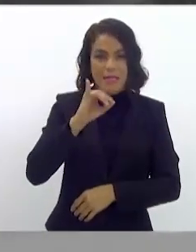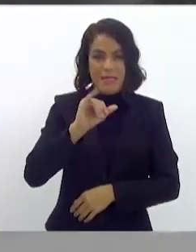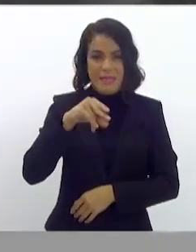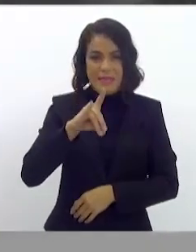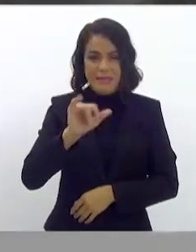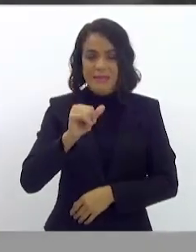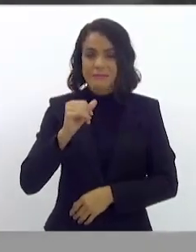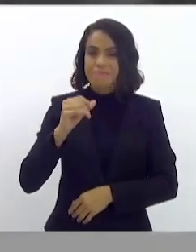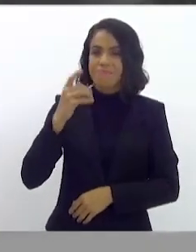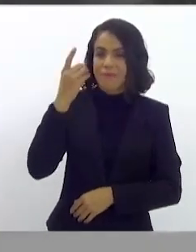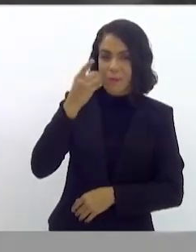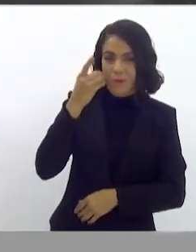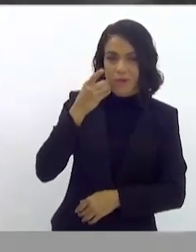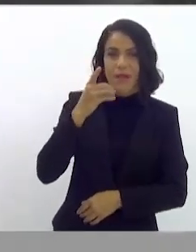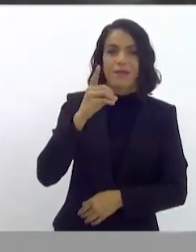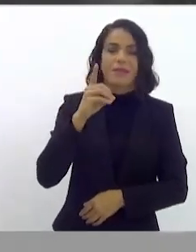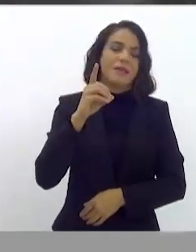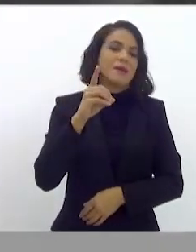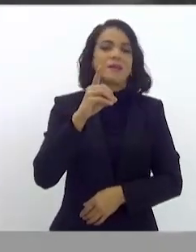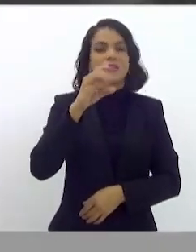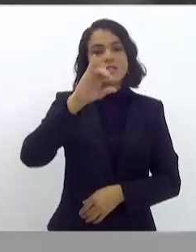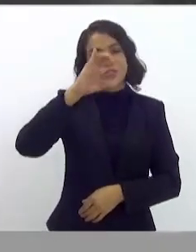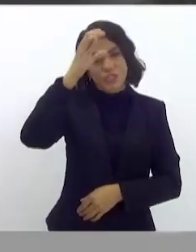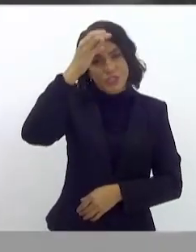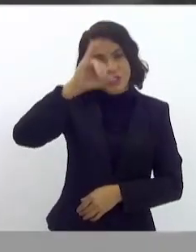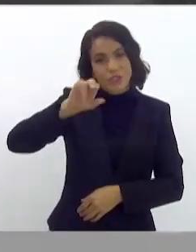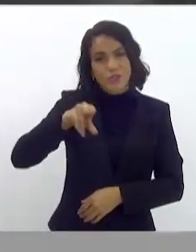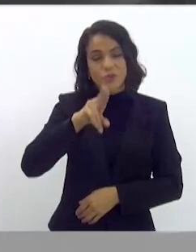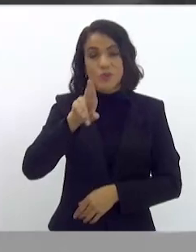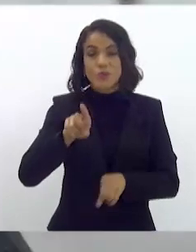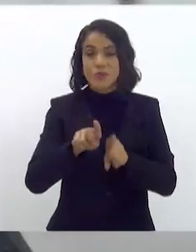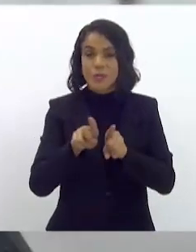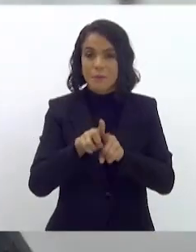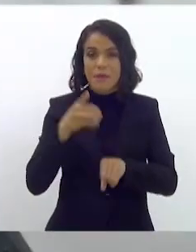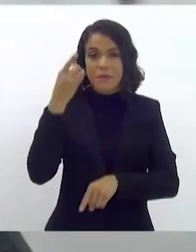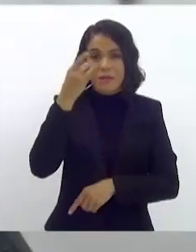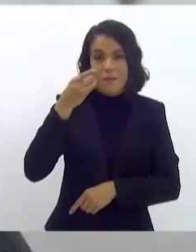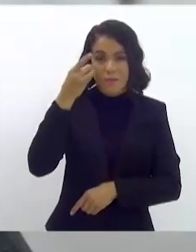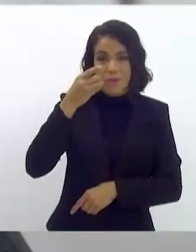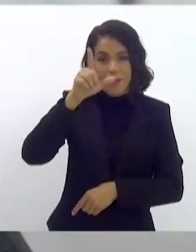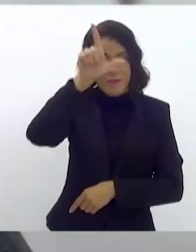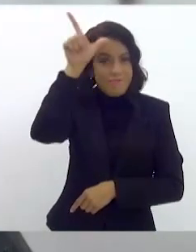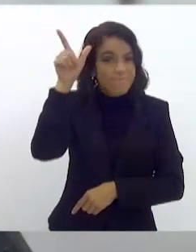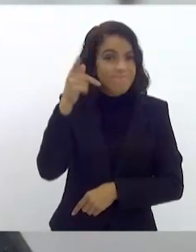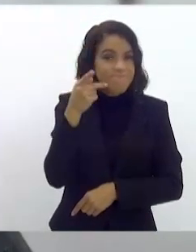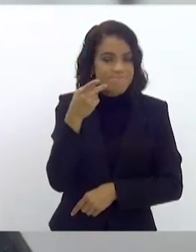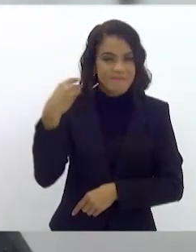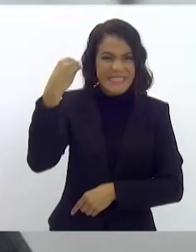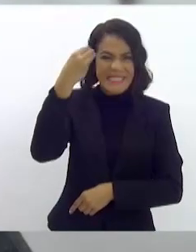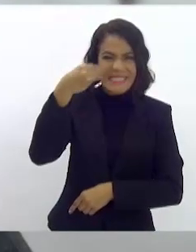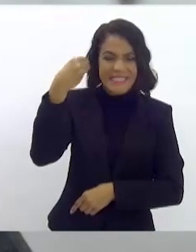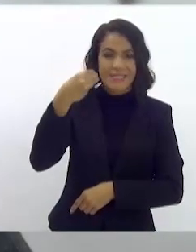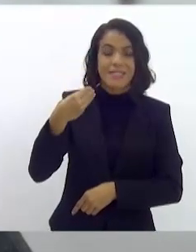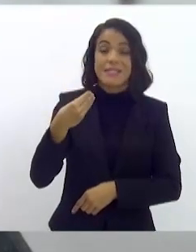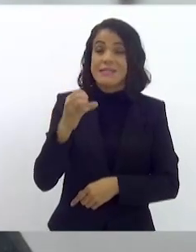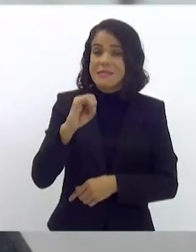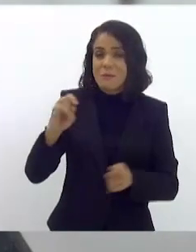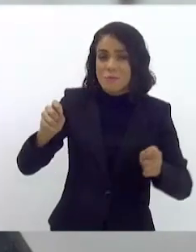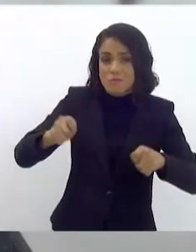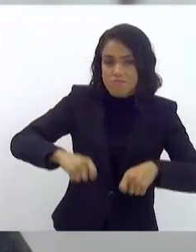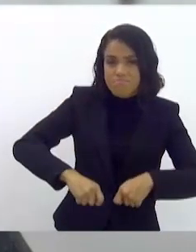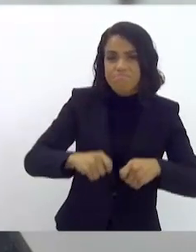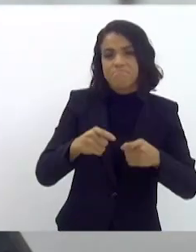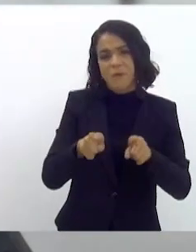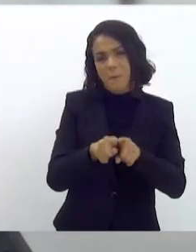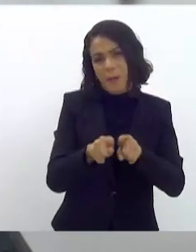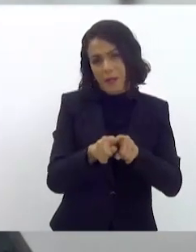Tia Ju, nosso decano Luiz Paulo. E queria aqui também, se for possível, né,